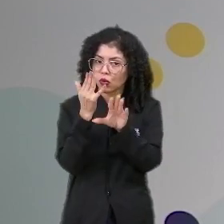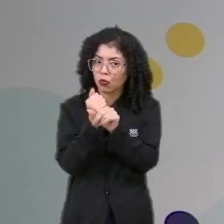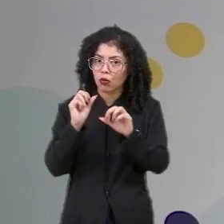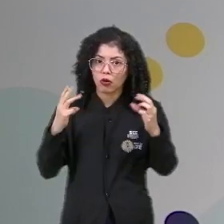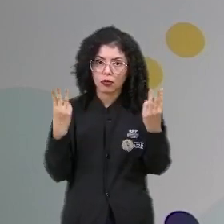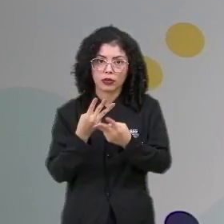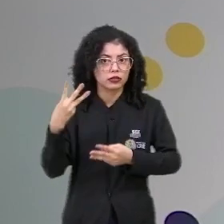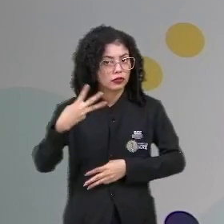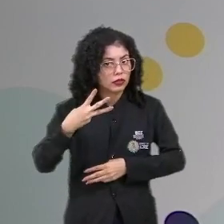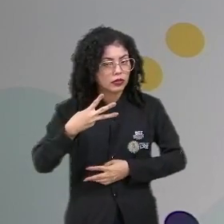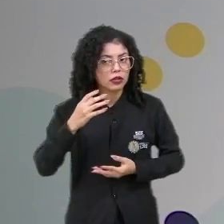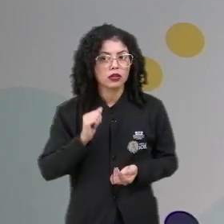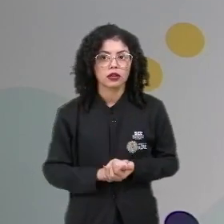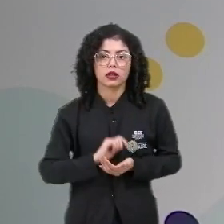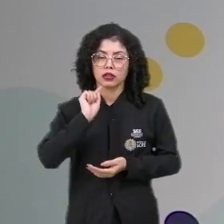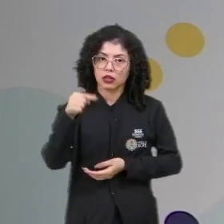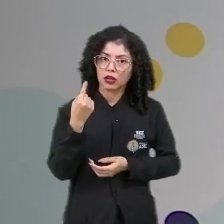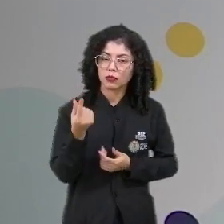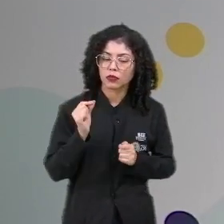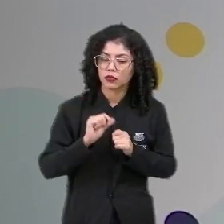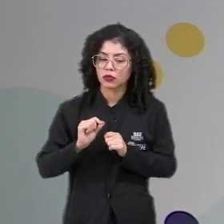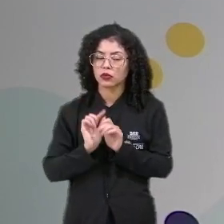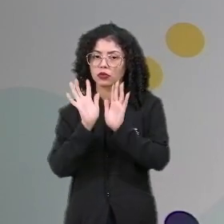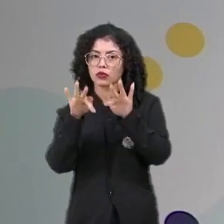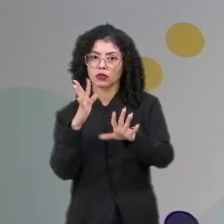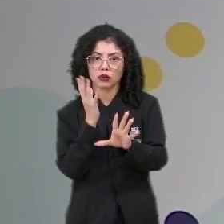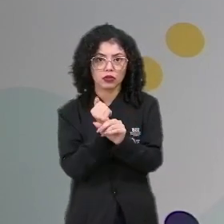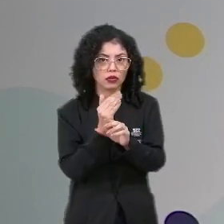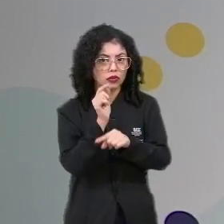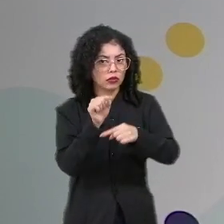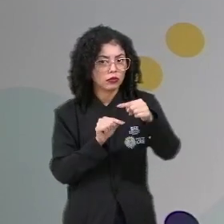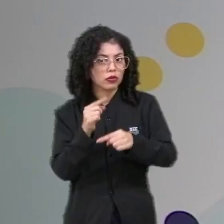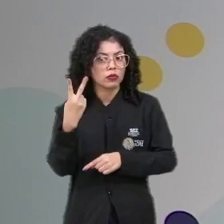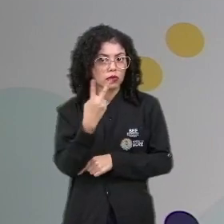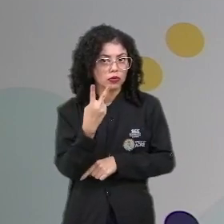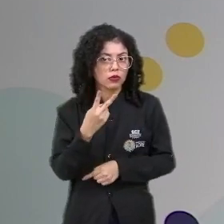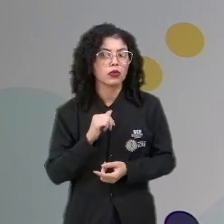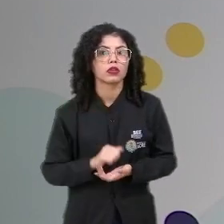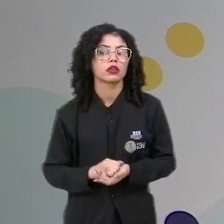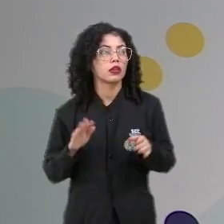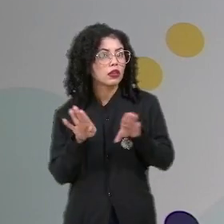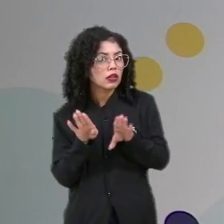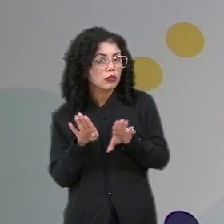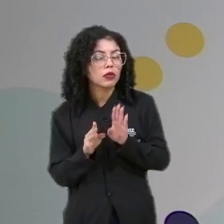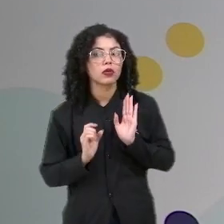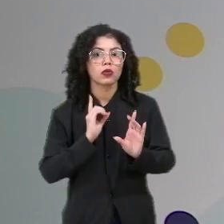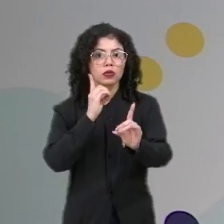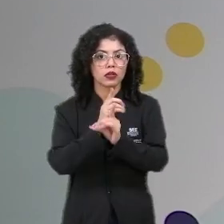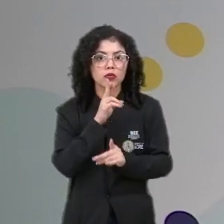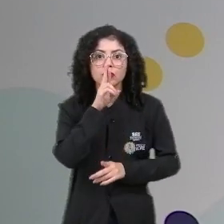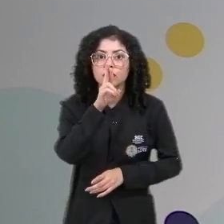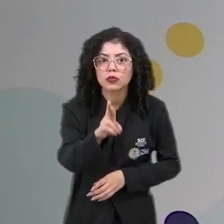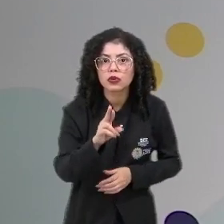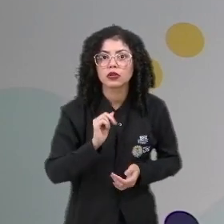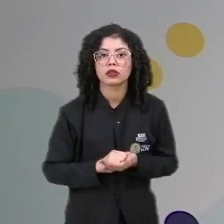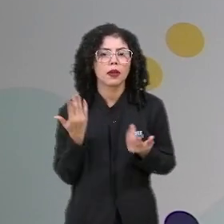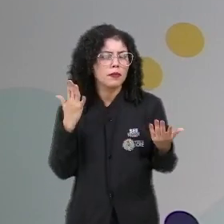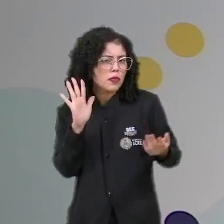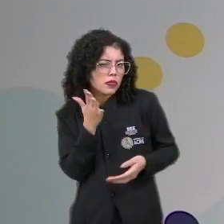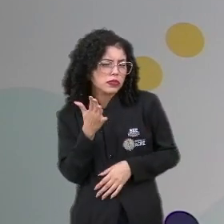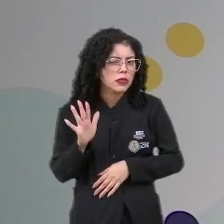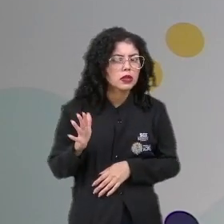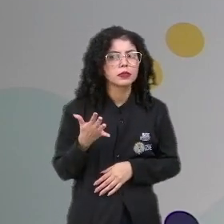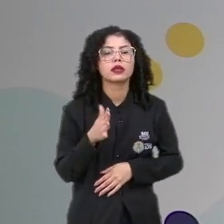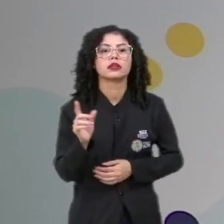do terceiro. Após fazer essa soma e dividir por 2, ele encontrava um resultado aproximado